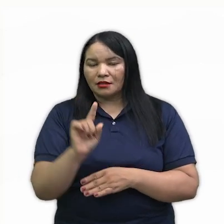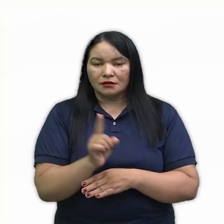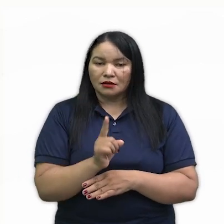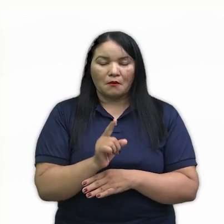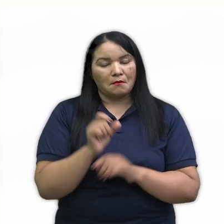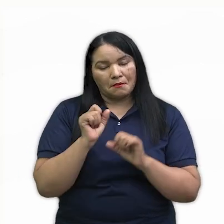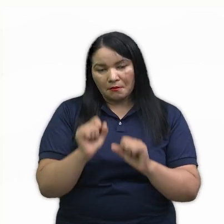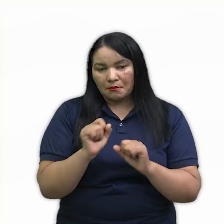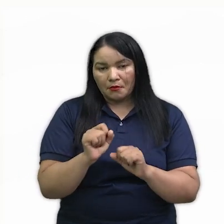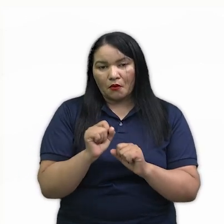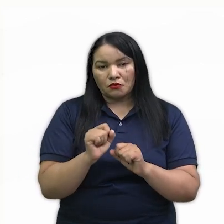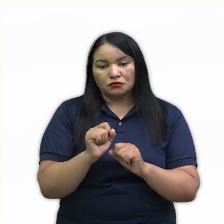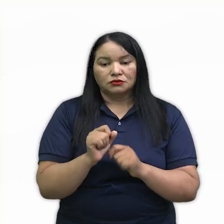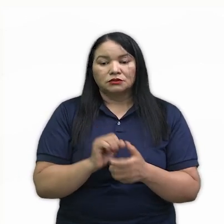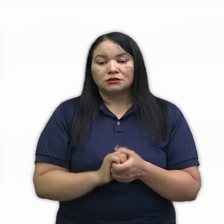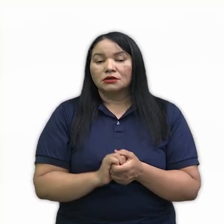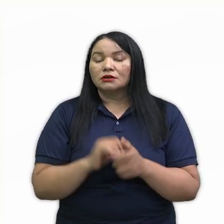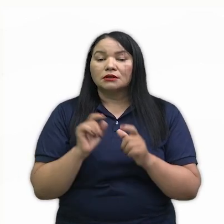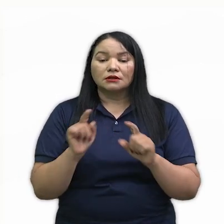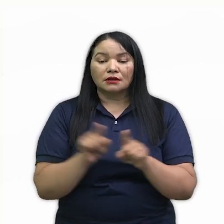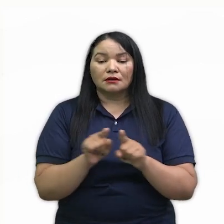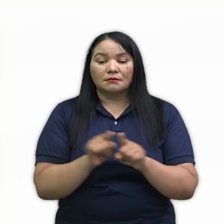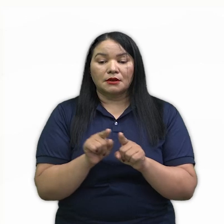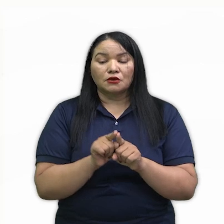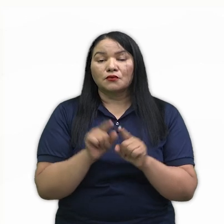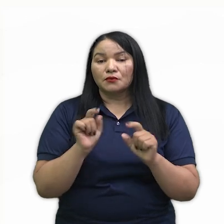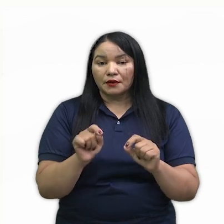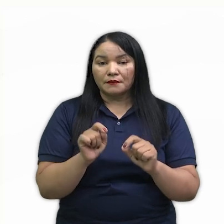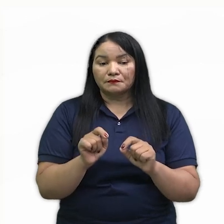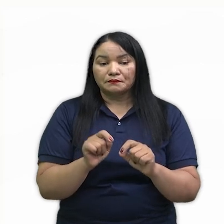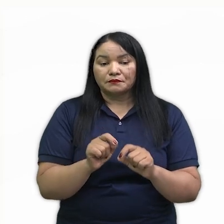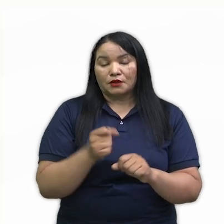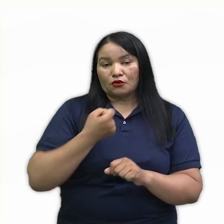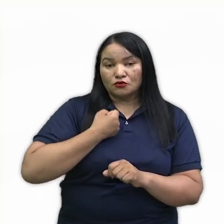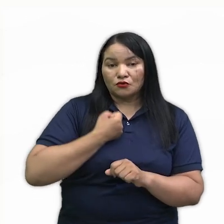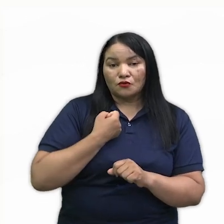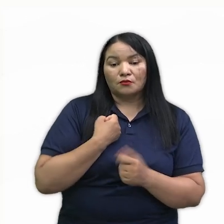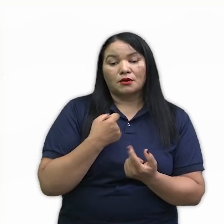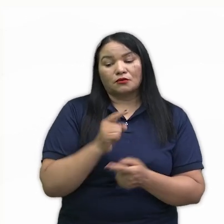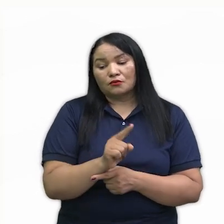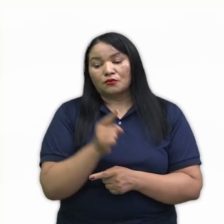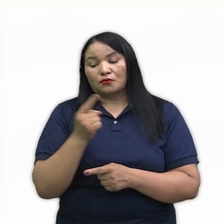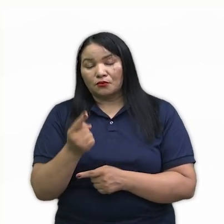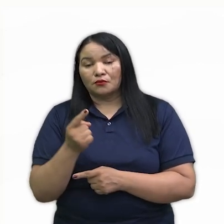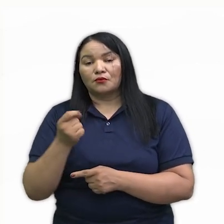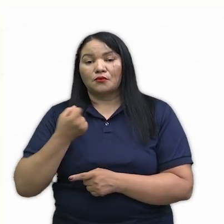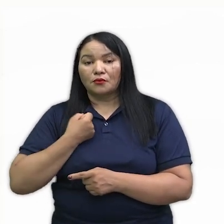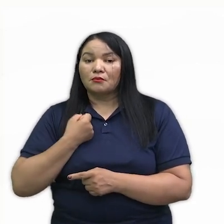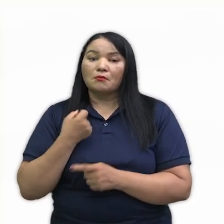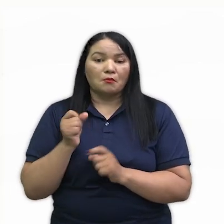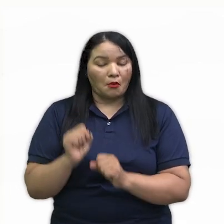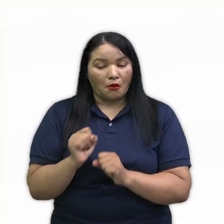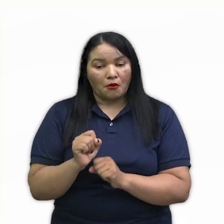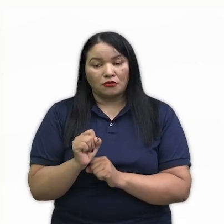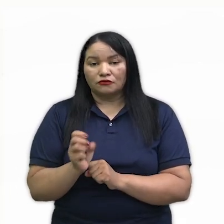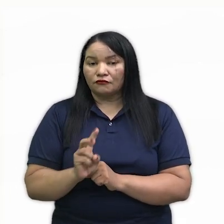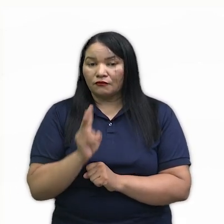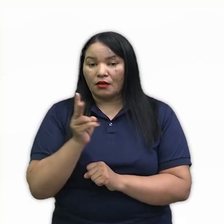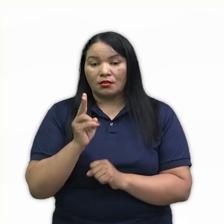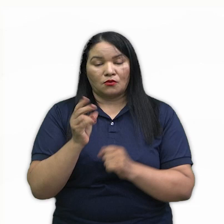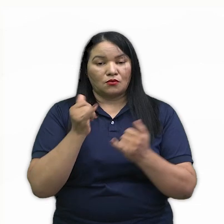Uma sequência é um termo depois do outro. E esse termo ele pode ter o mesmo valor, inclusive,